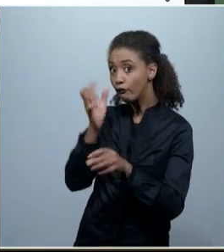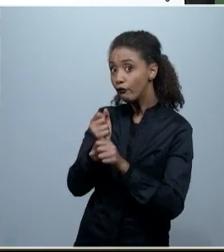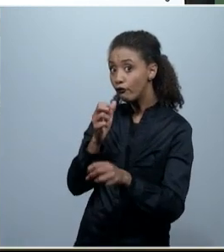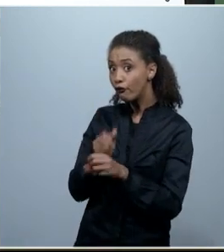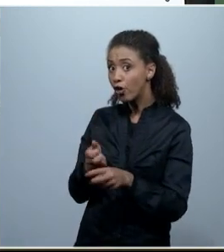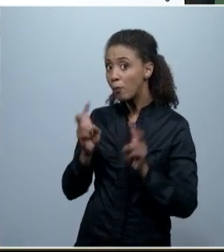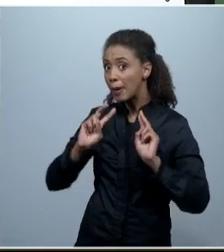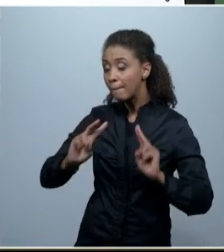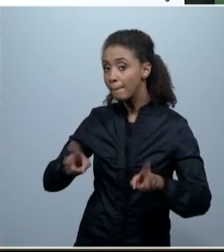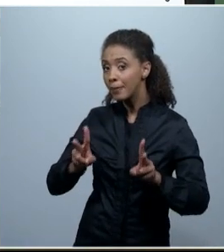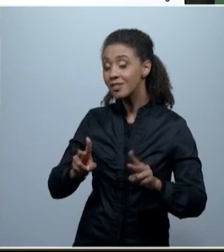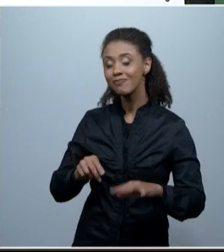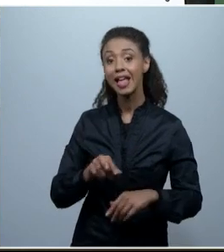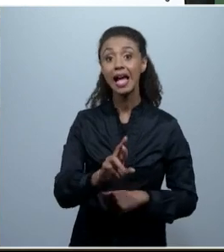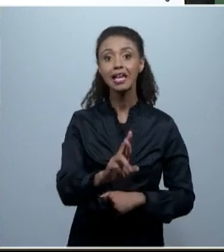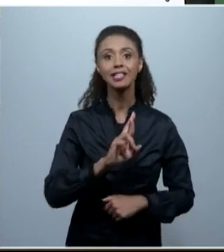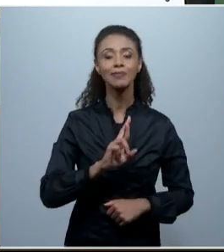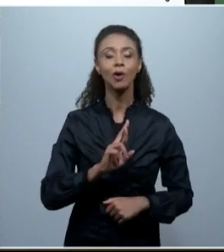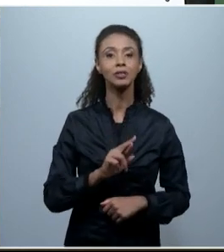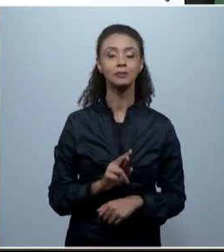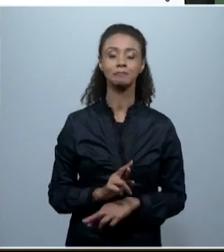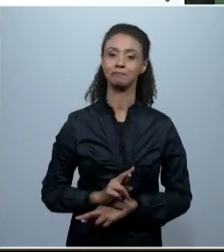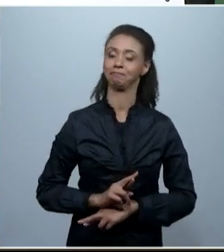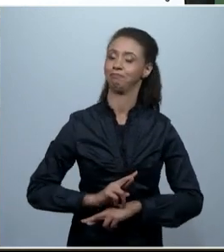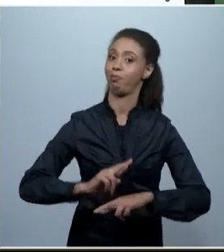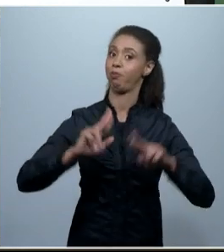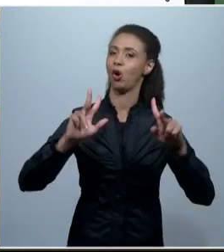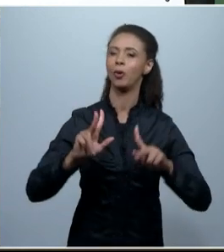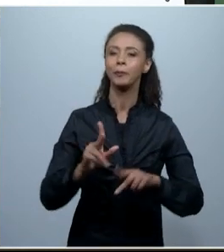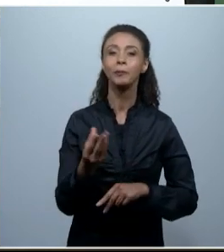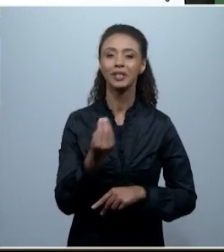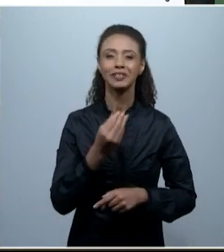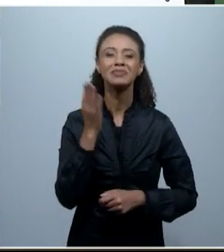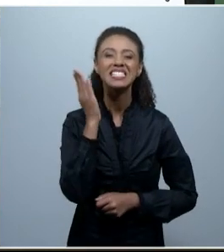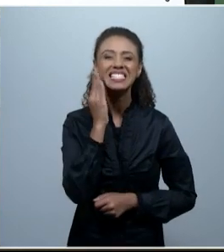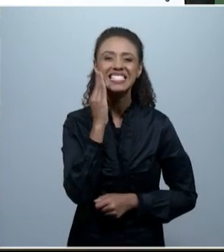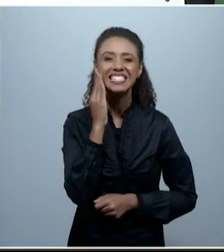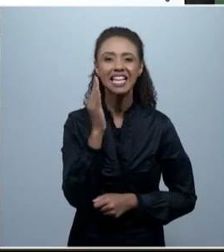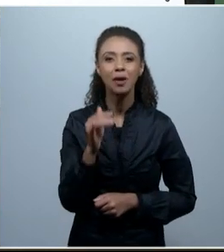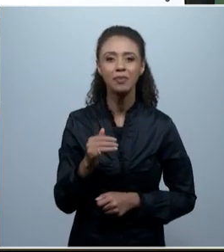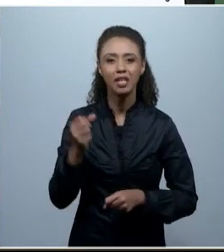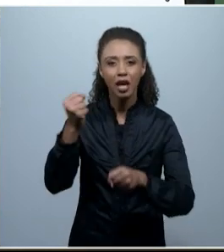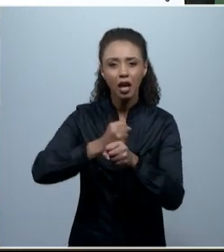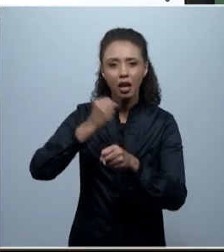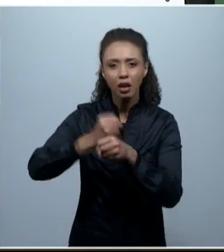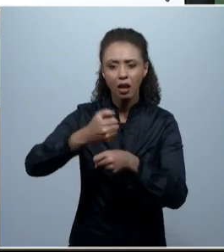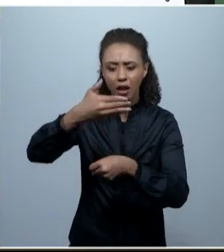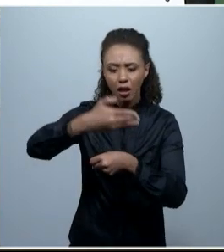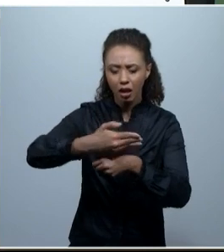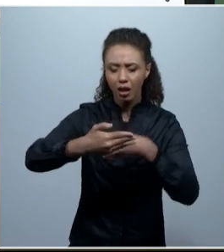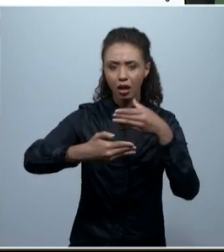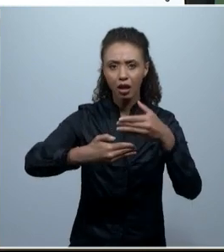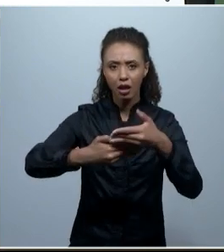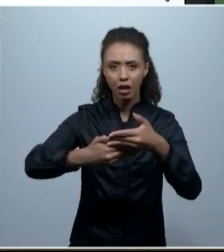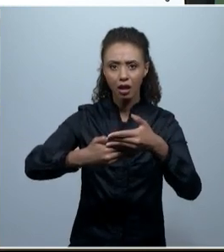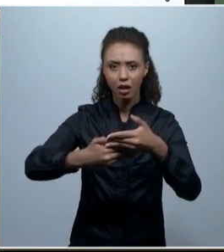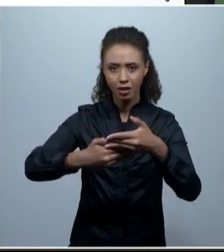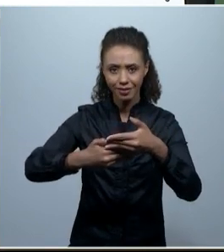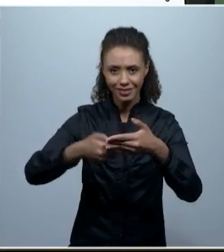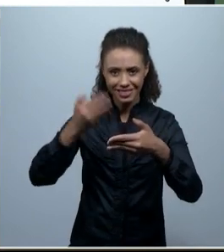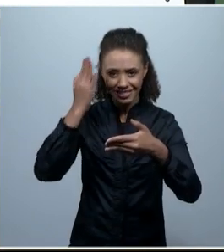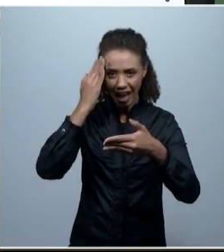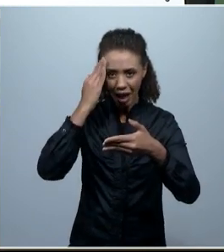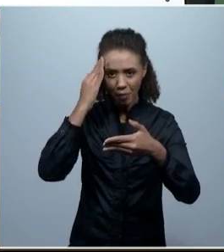ela tem uma resposta surpreendente porque sabe aqueles tijolos que são vazados no meio imagine um paralelepípedo